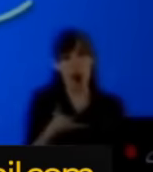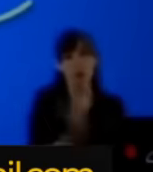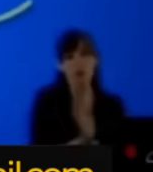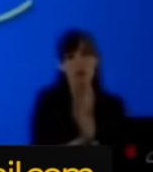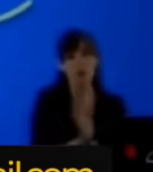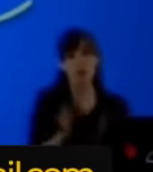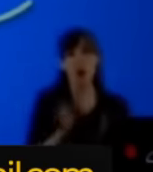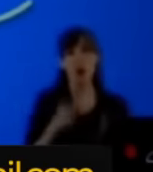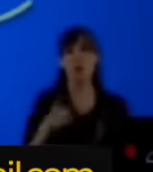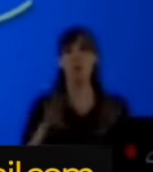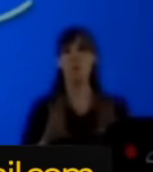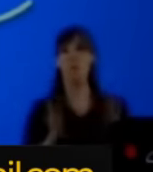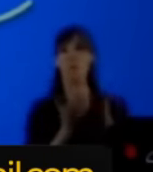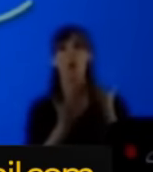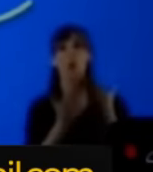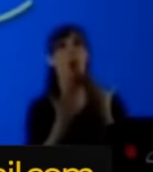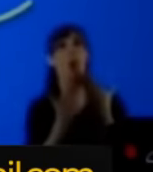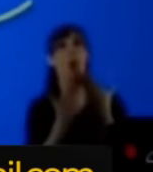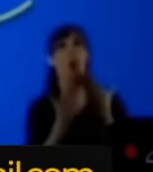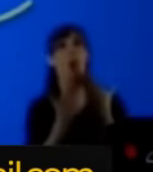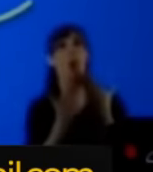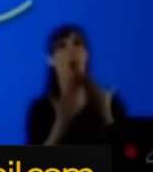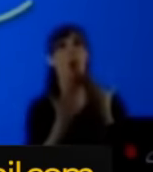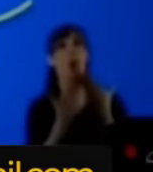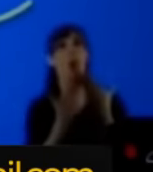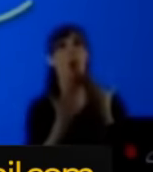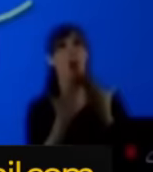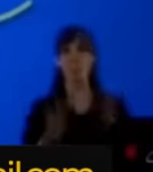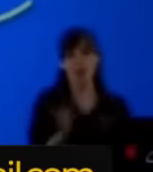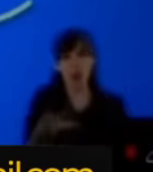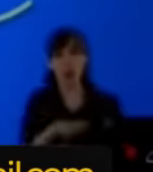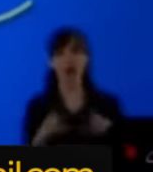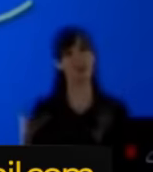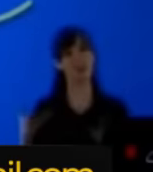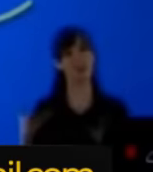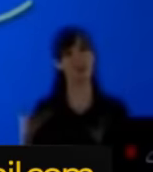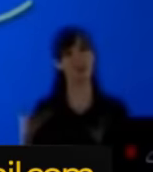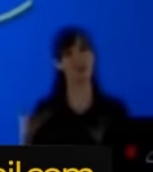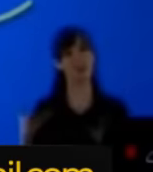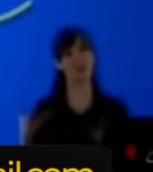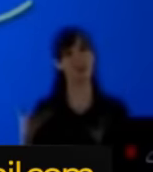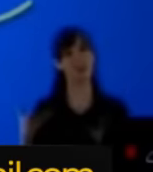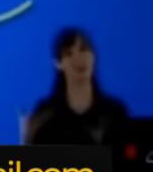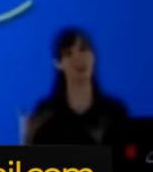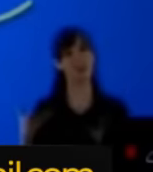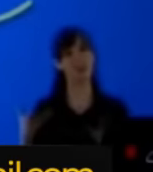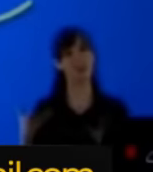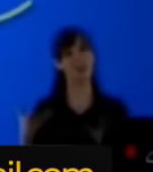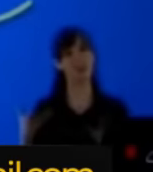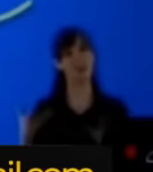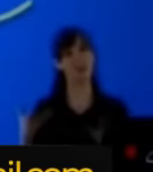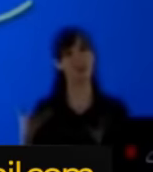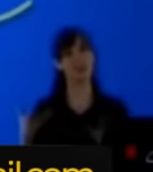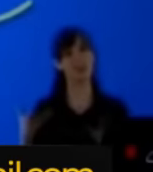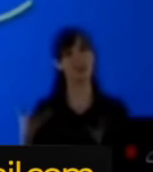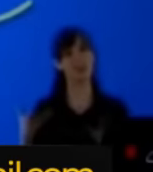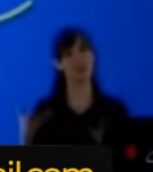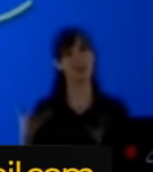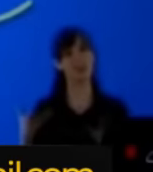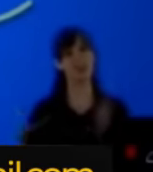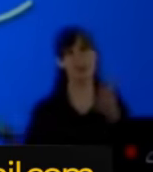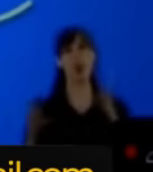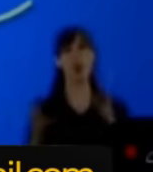os progressos. Vamos voltar aqui porque é difícil traduzir aqui direto. Vamos lá.